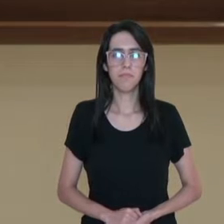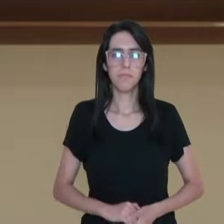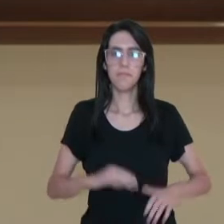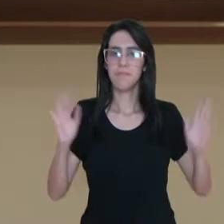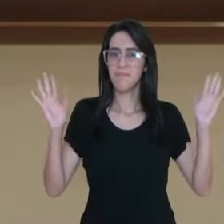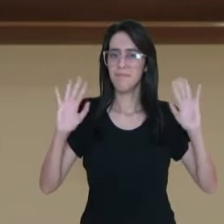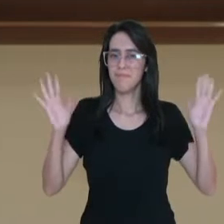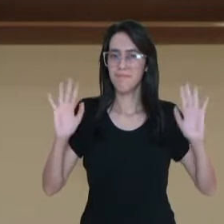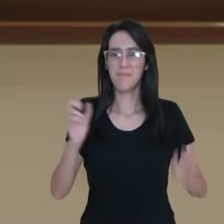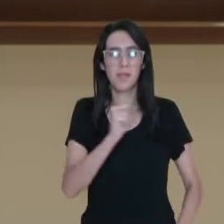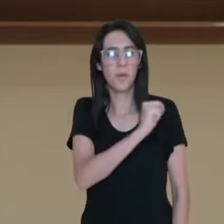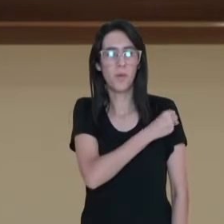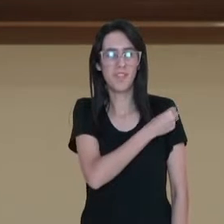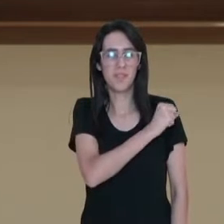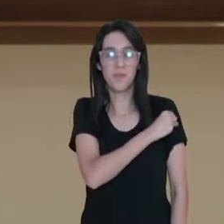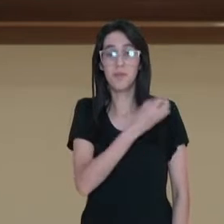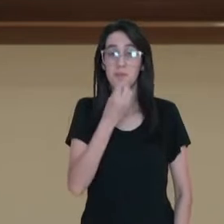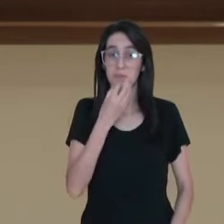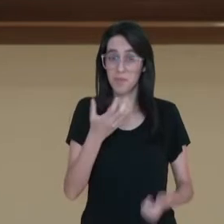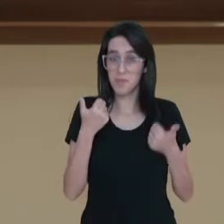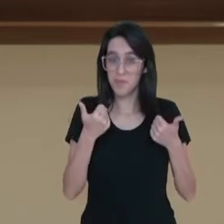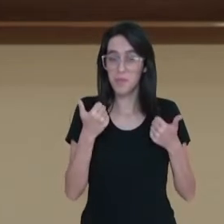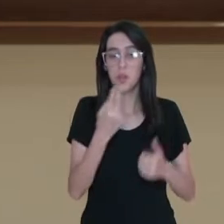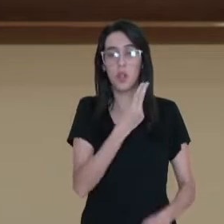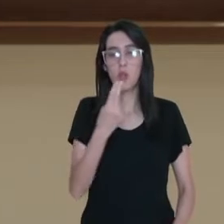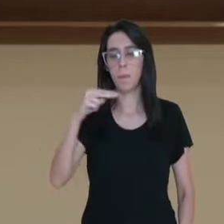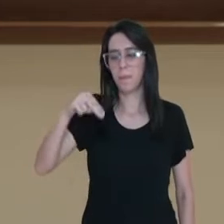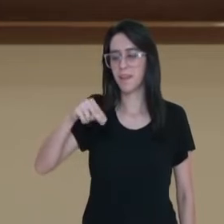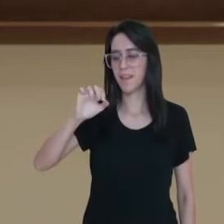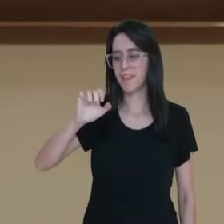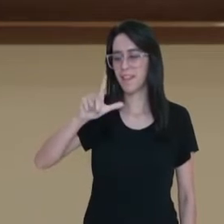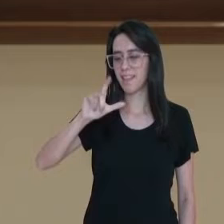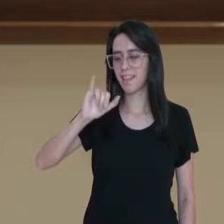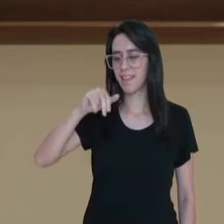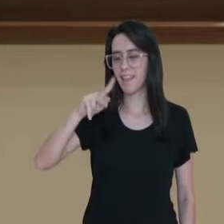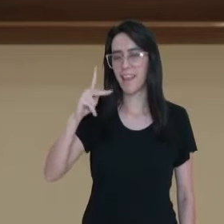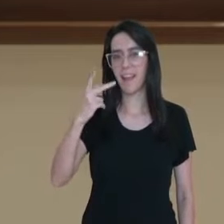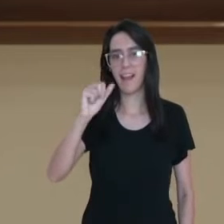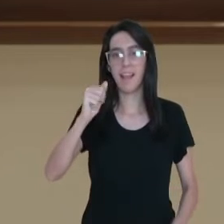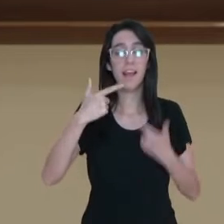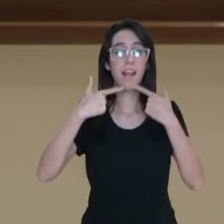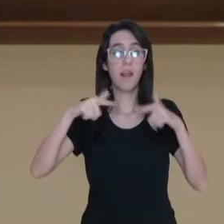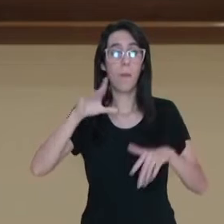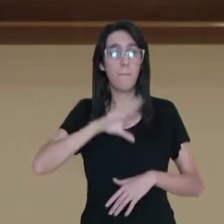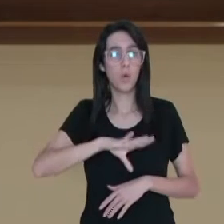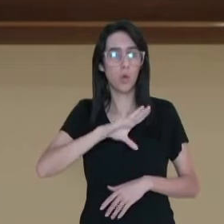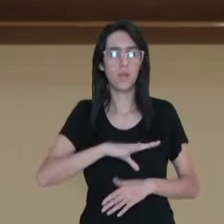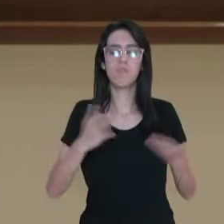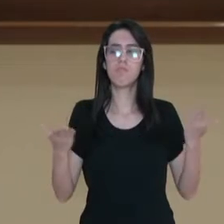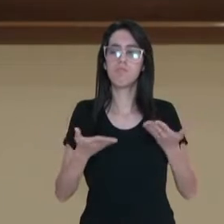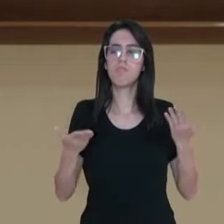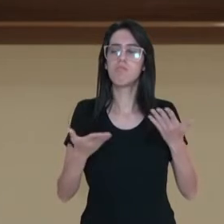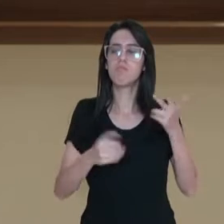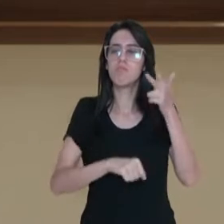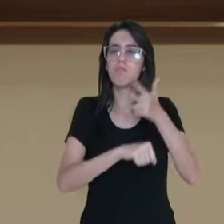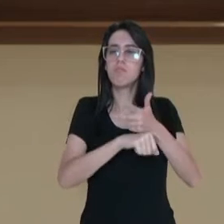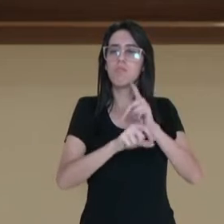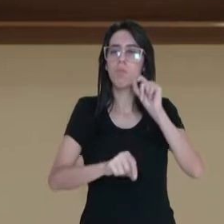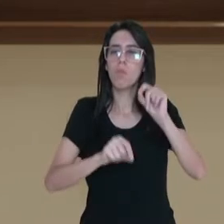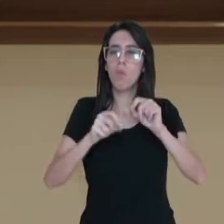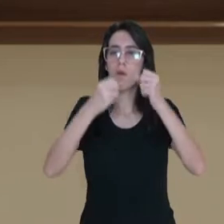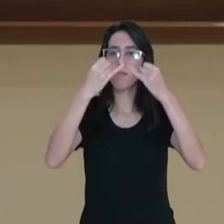Olá, estudantes do 8º ano, tudo bem com vocês? Eu sou a professora Nelinha de Língua Portuguesa e neste vídeo nós vamos falar sobre o